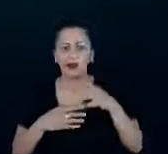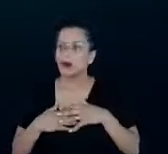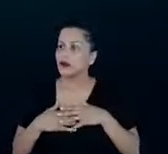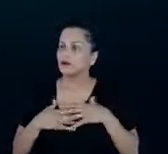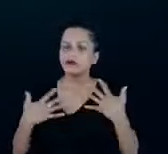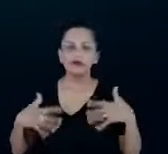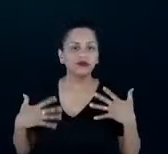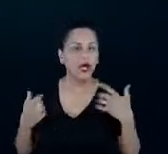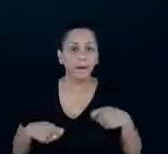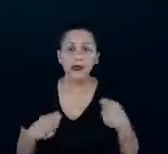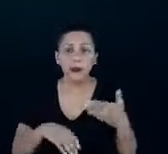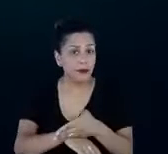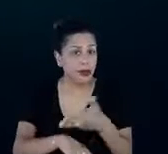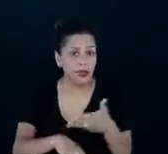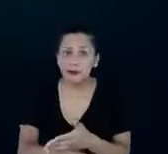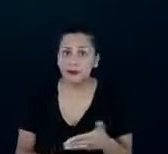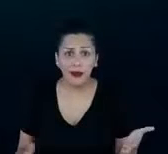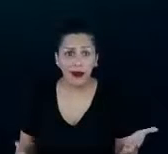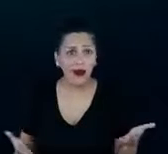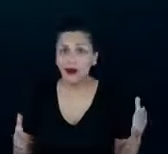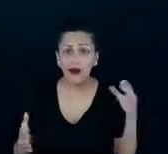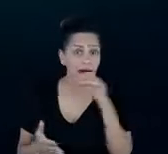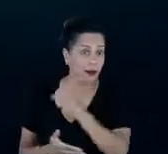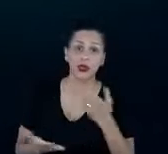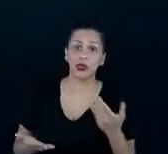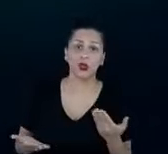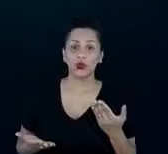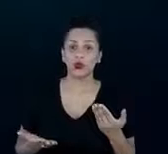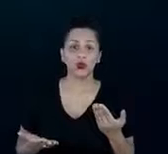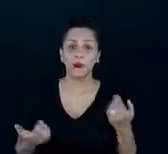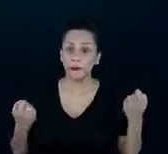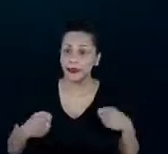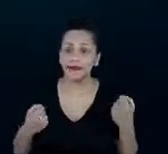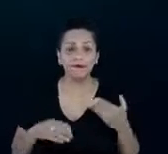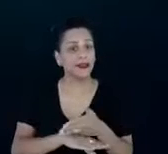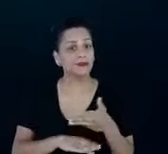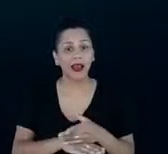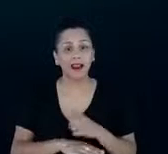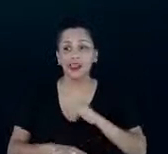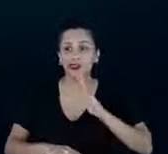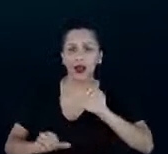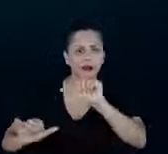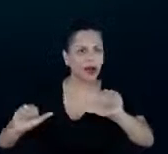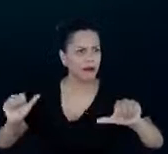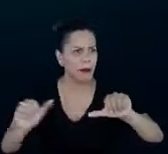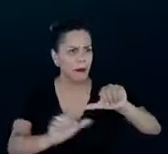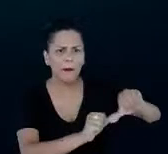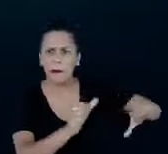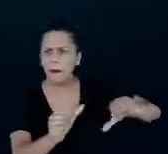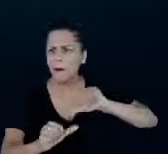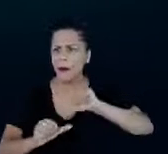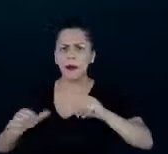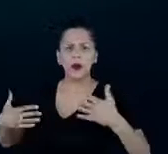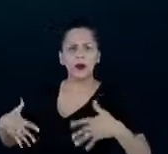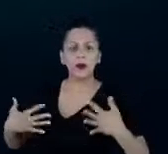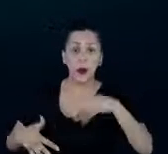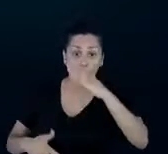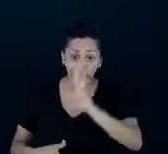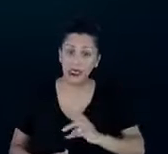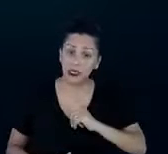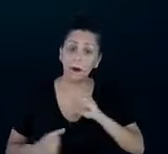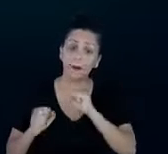de que a gente precisa participar dela logo né a gente tá vendo uma transformação em curso o Brasil tem todo potencial